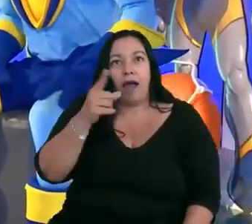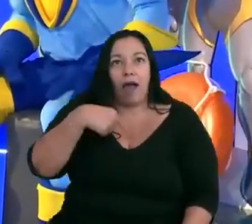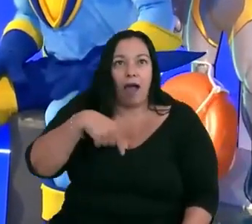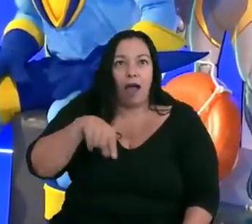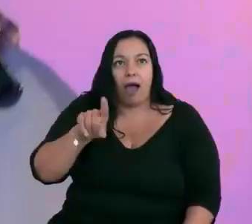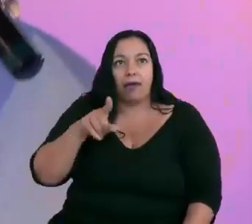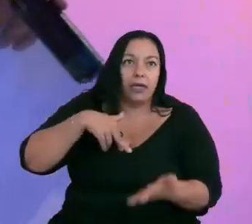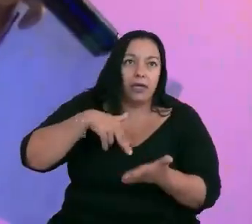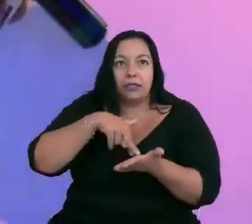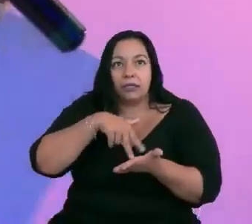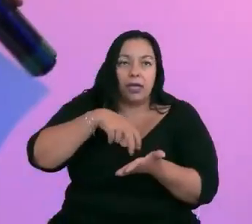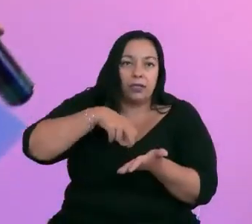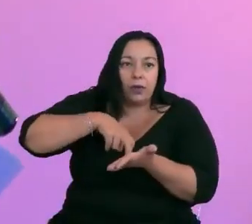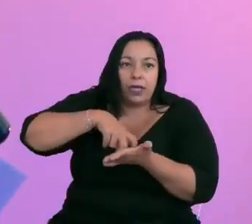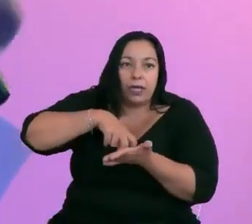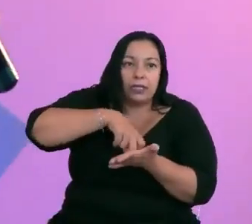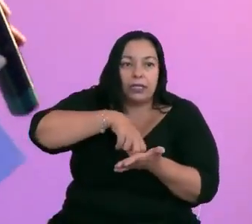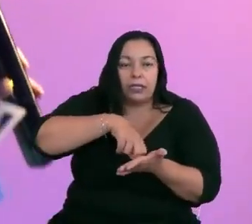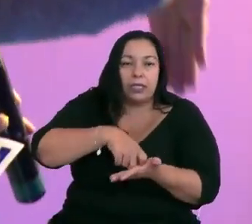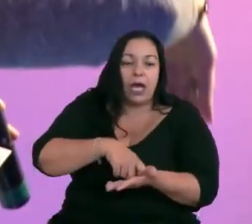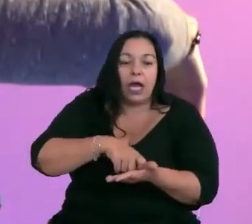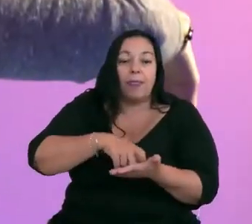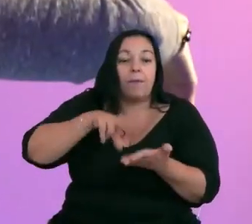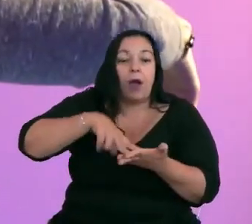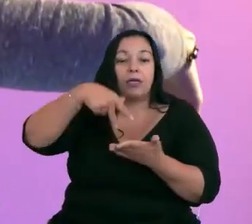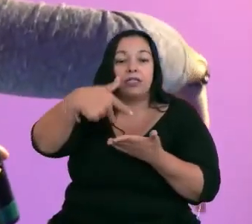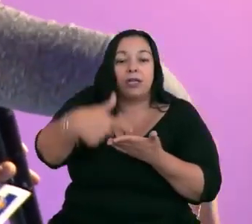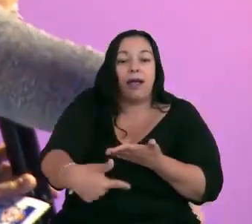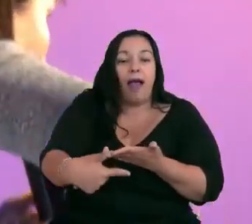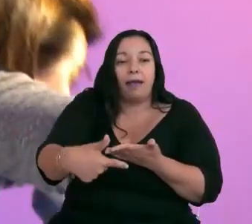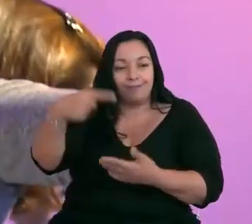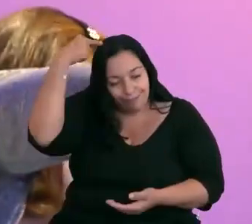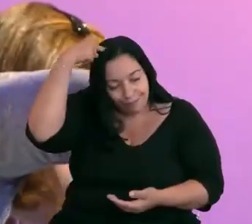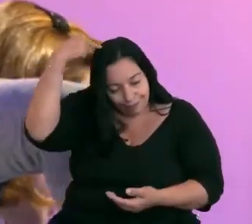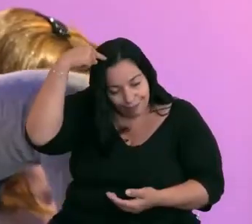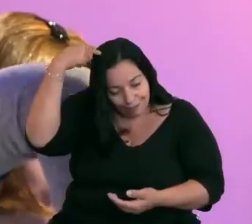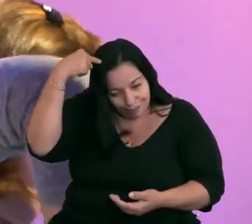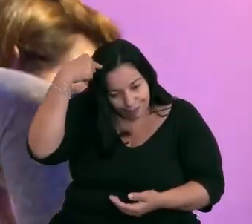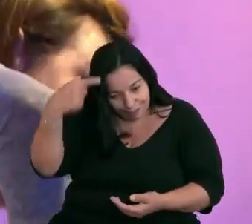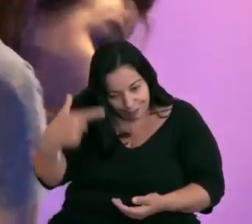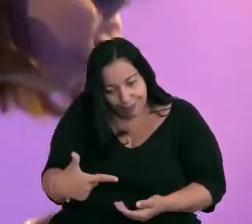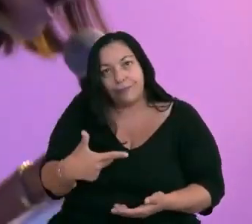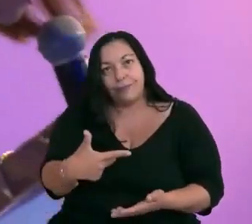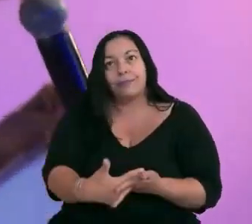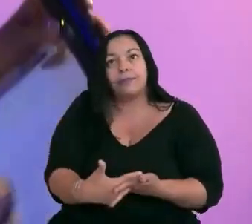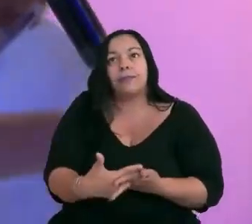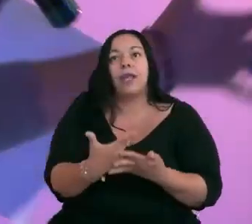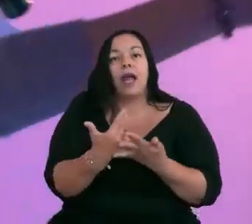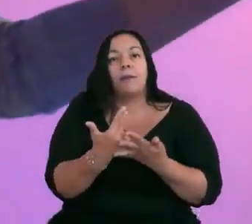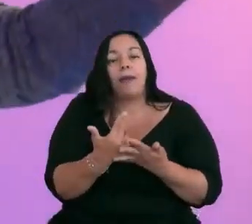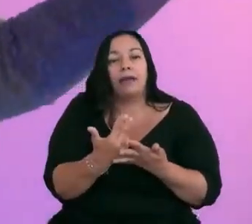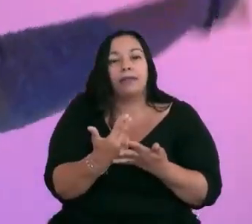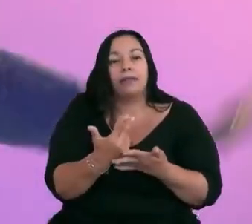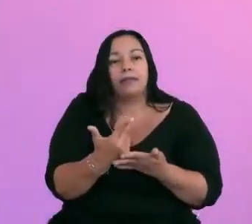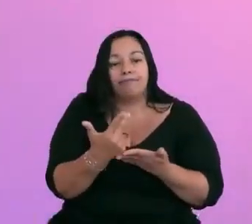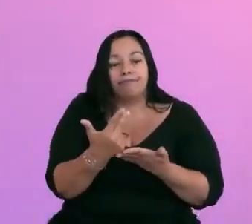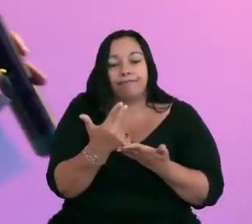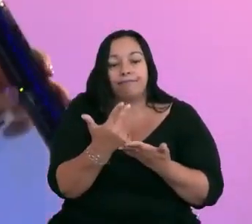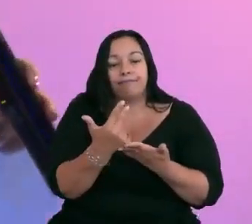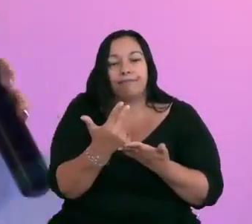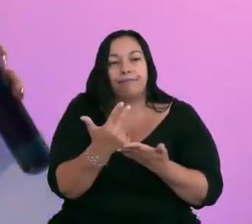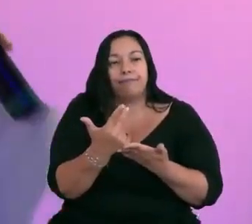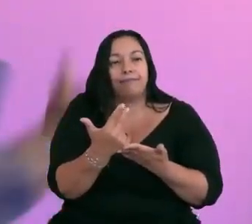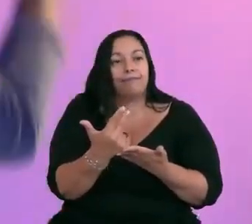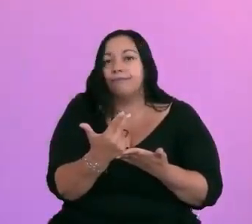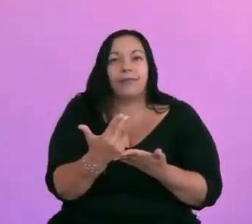andando e pode cair de cabeça. A perninha vai ficar para cima e eles não conseguem